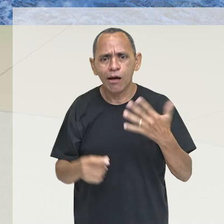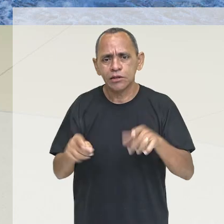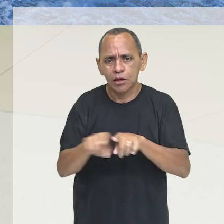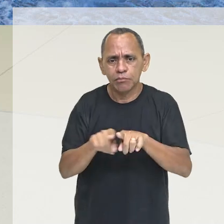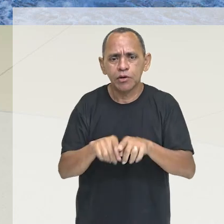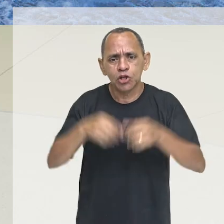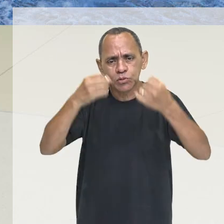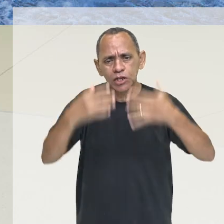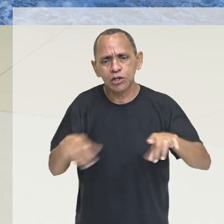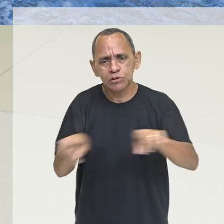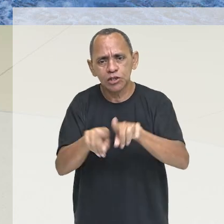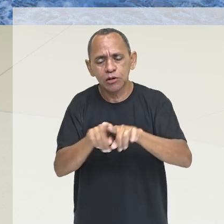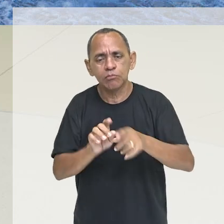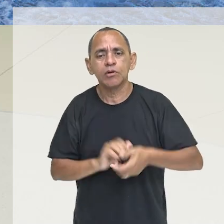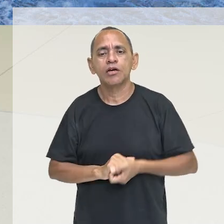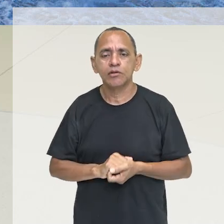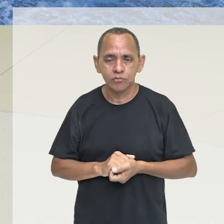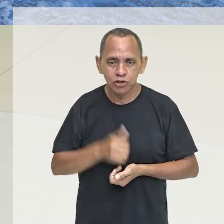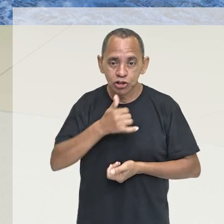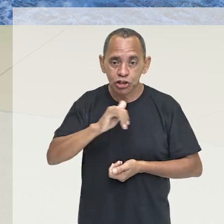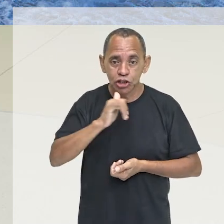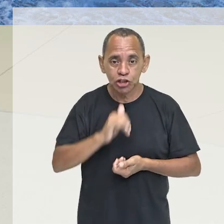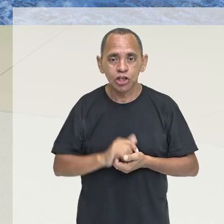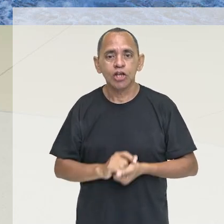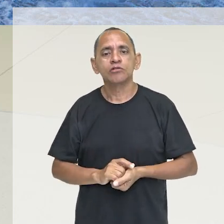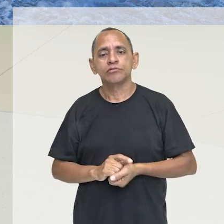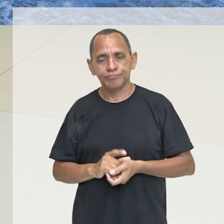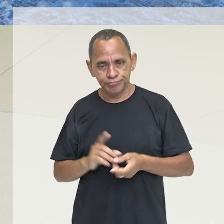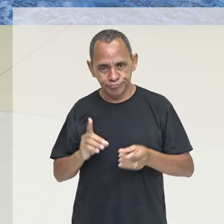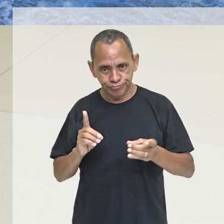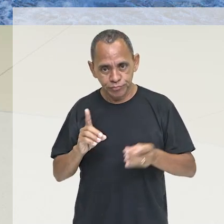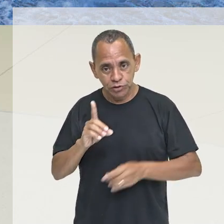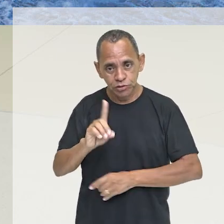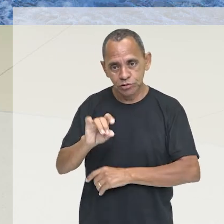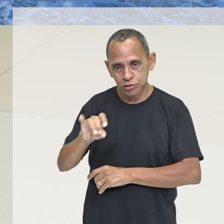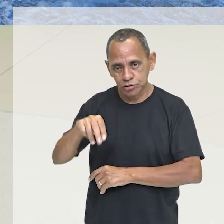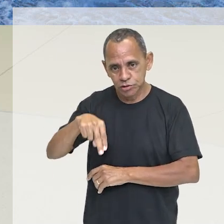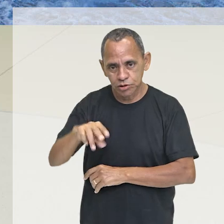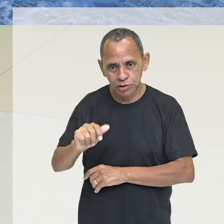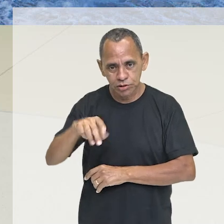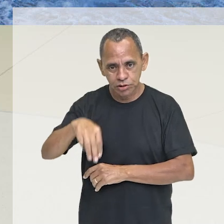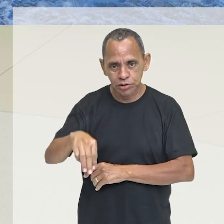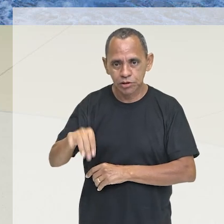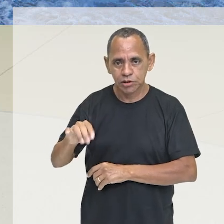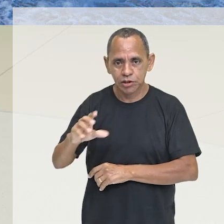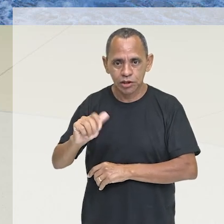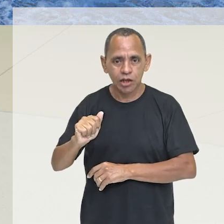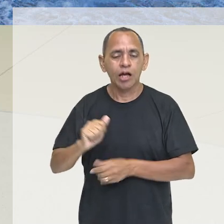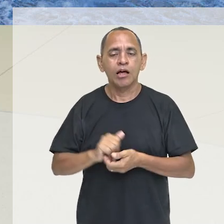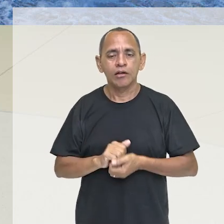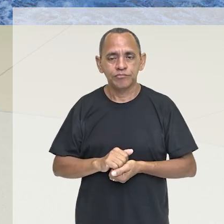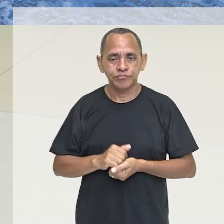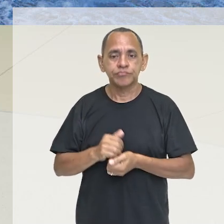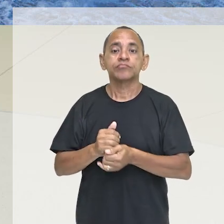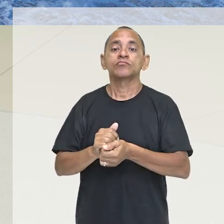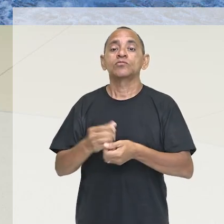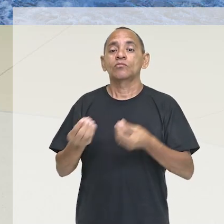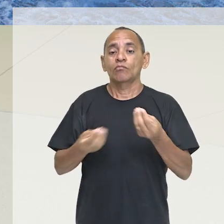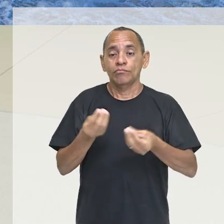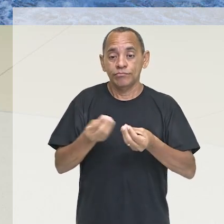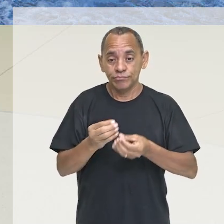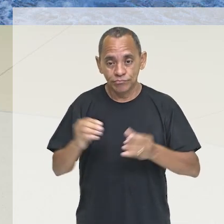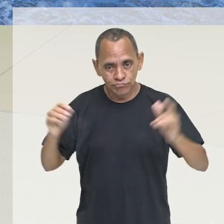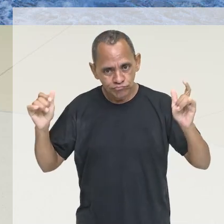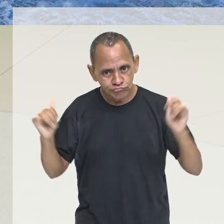a eletrodinâmica. Logo, quando temos aqui a energia hidrelétrica, é a eletricidade